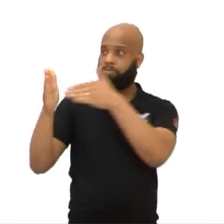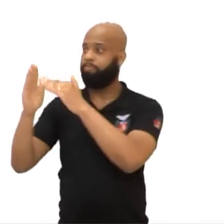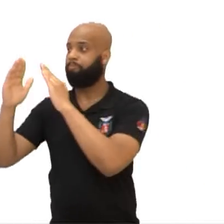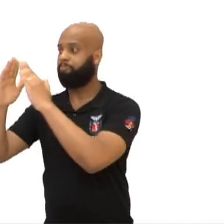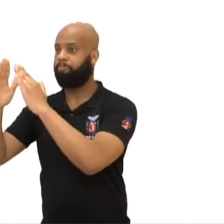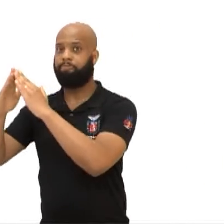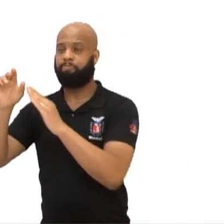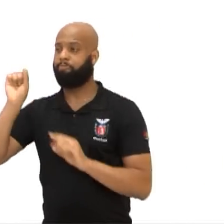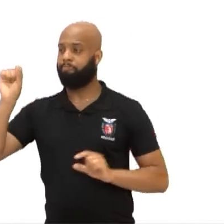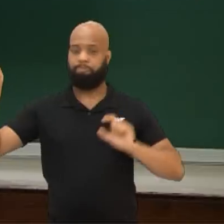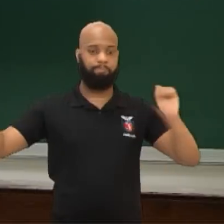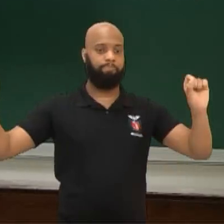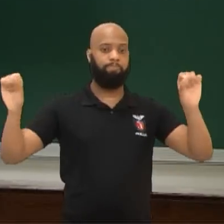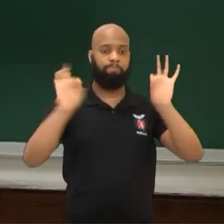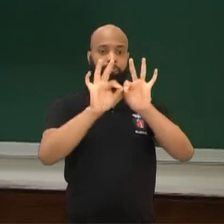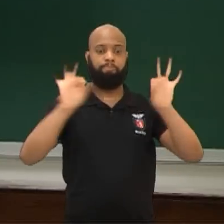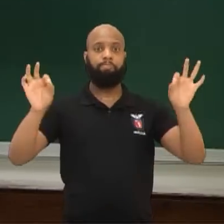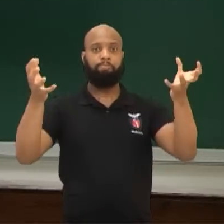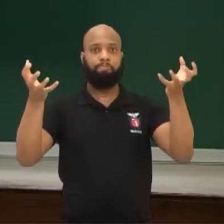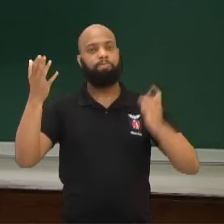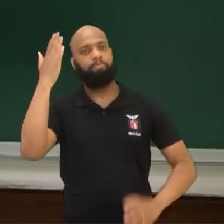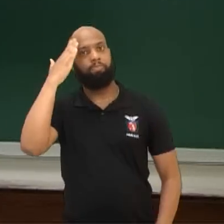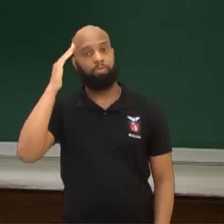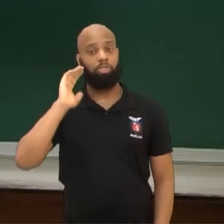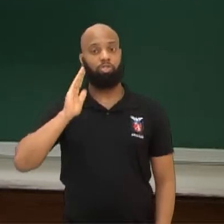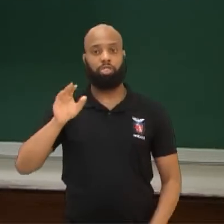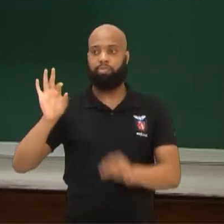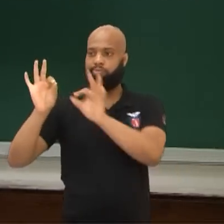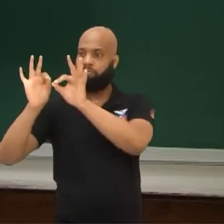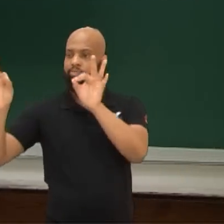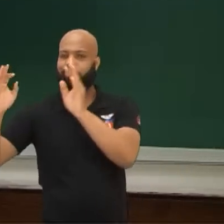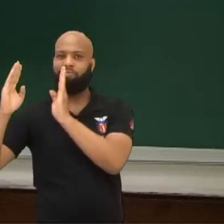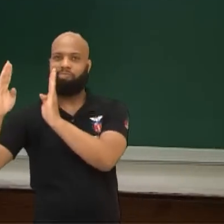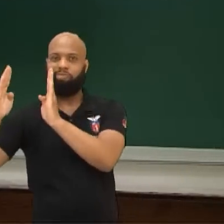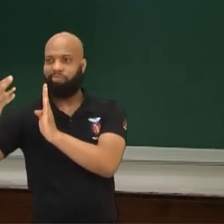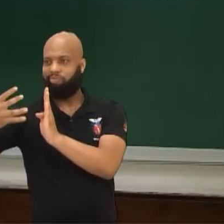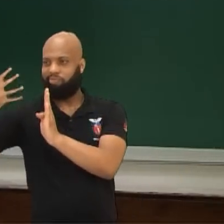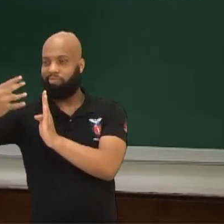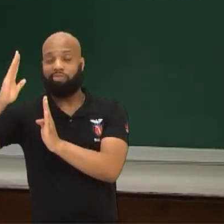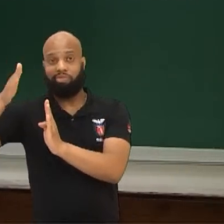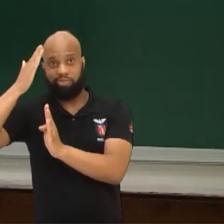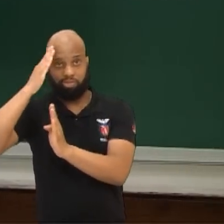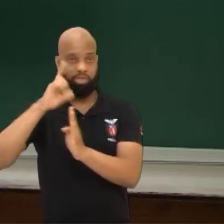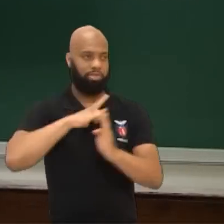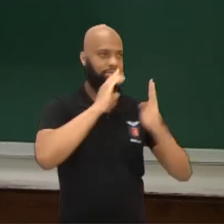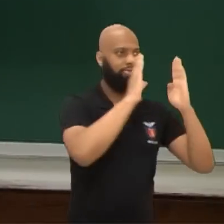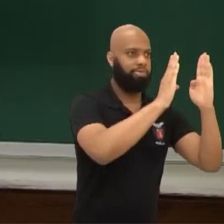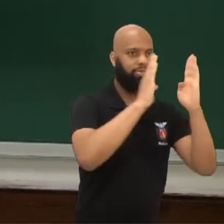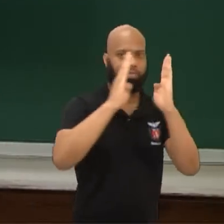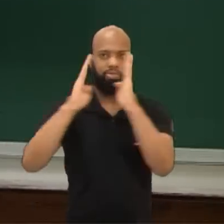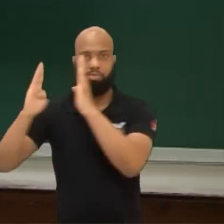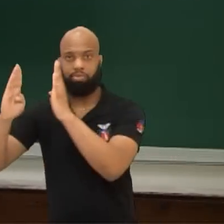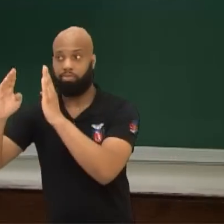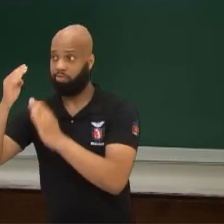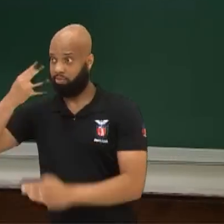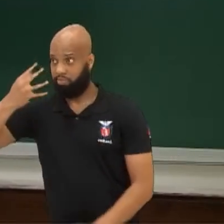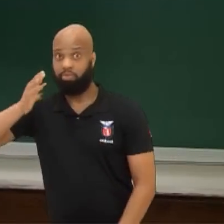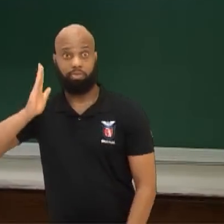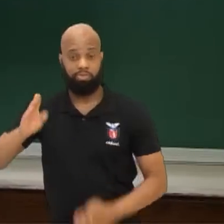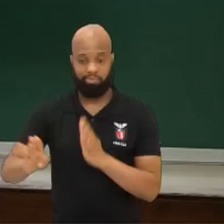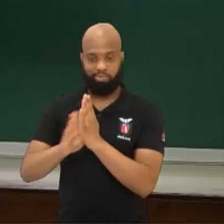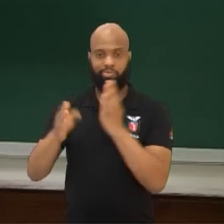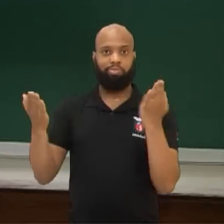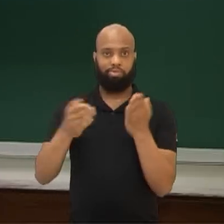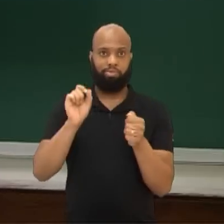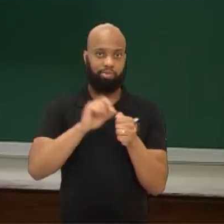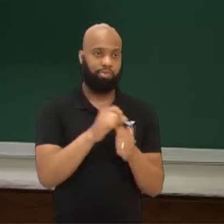até a sua casa? Então, o que eu vou fazer? Eu já descobri que o quarto ponto, ou o último trajeto, né,